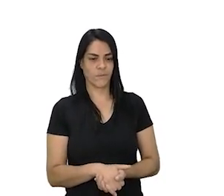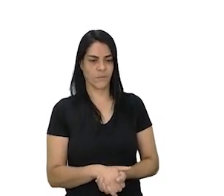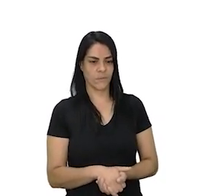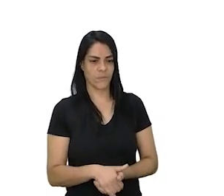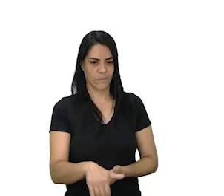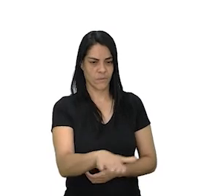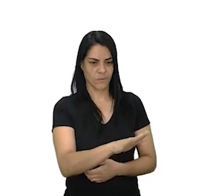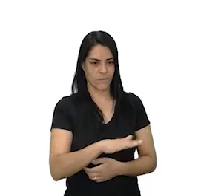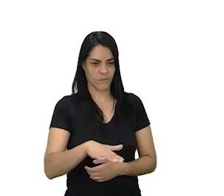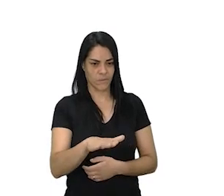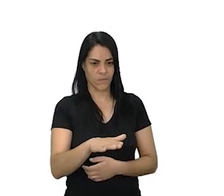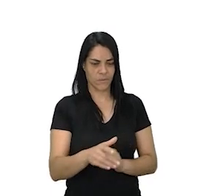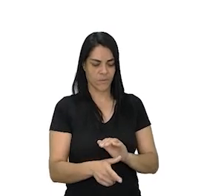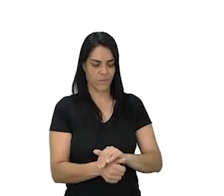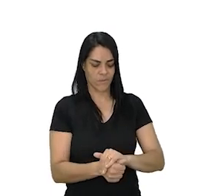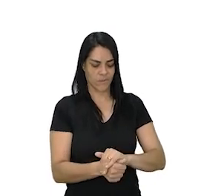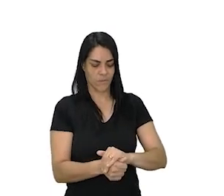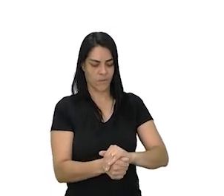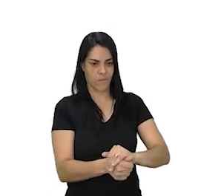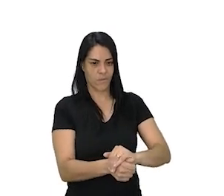espaço da tartaruga,